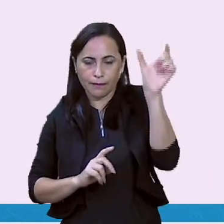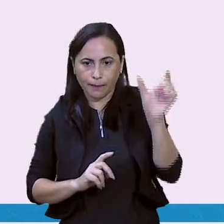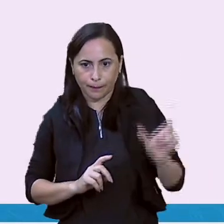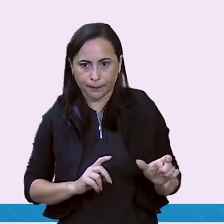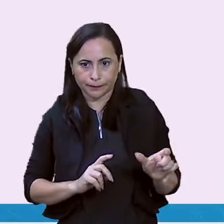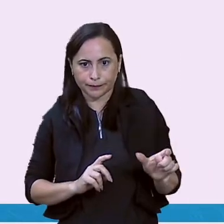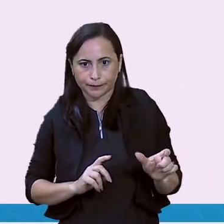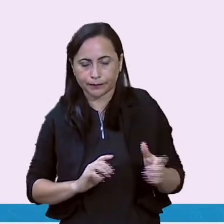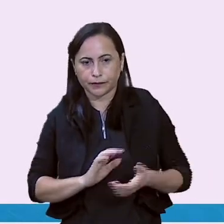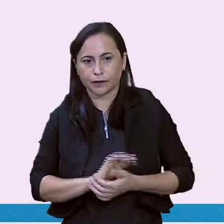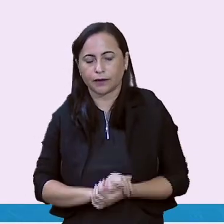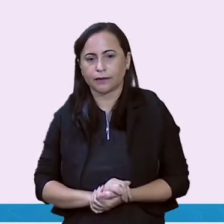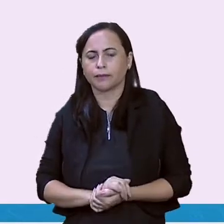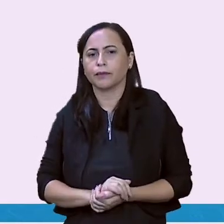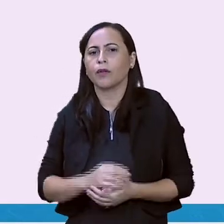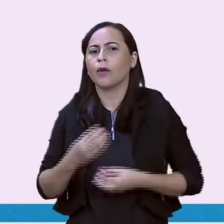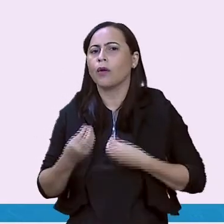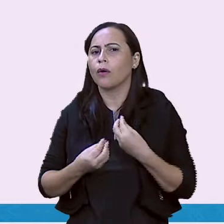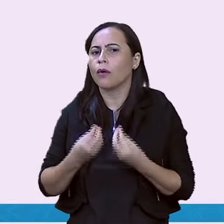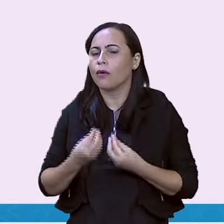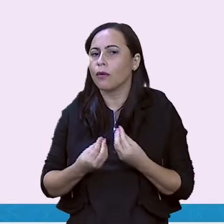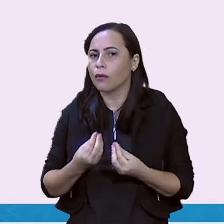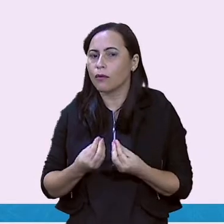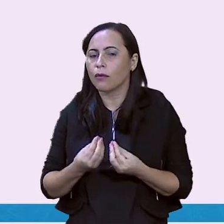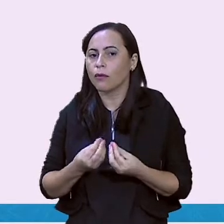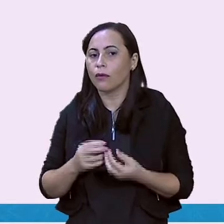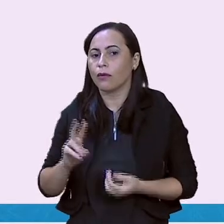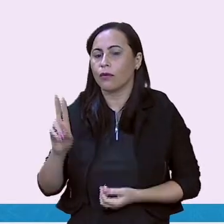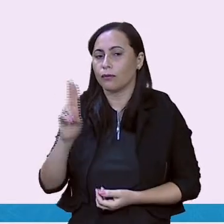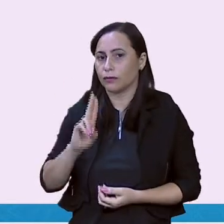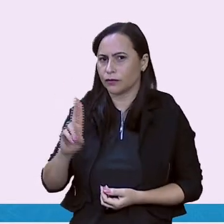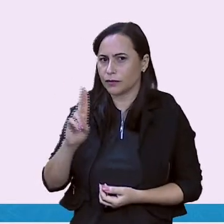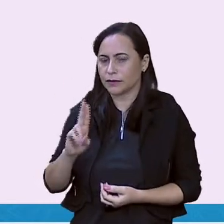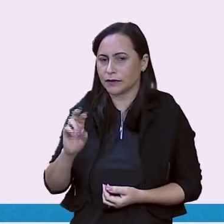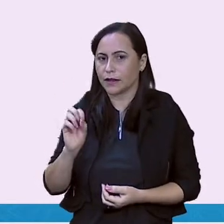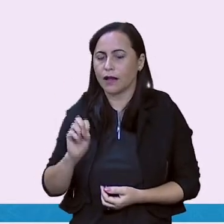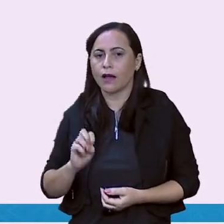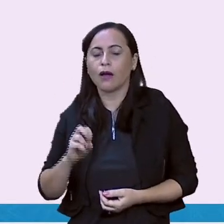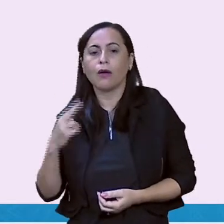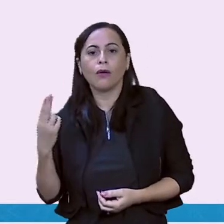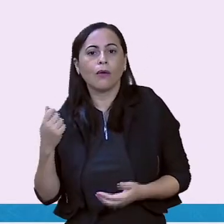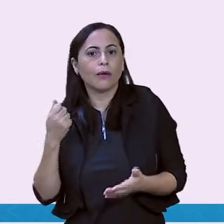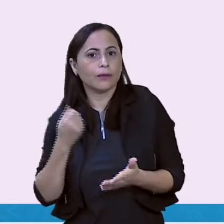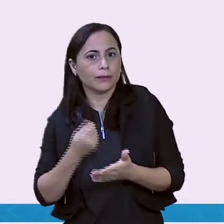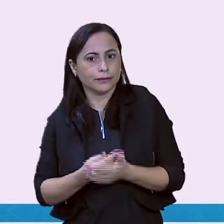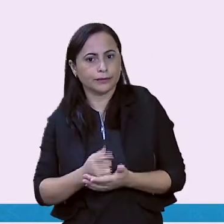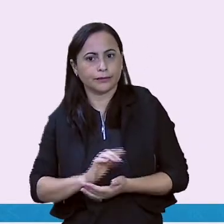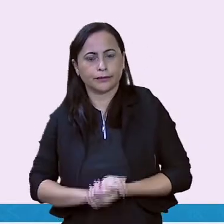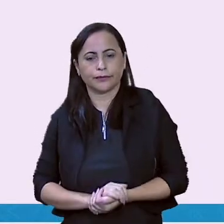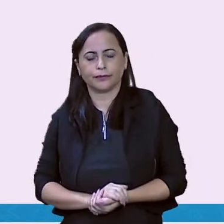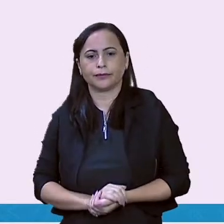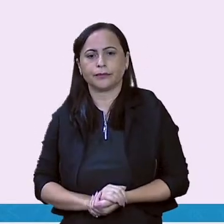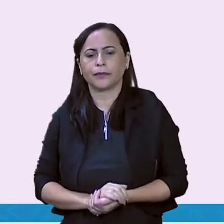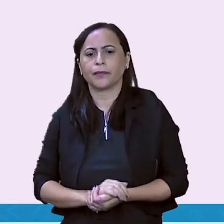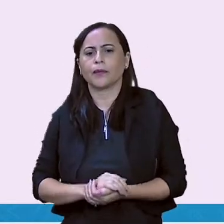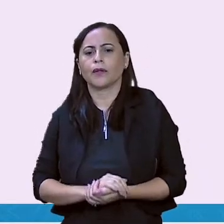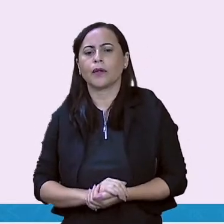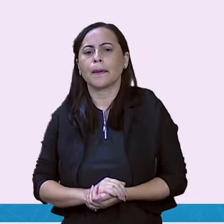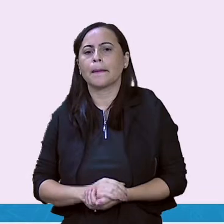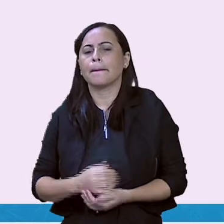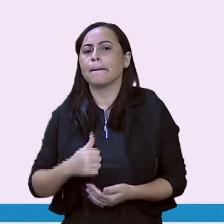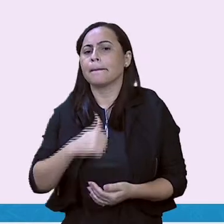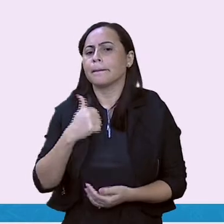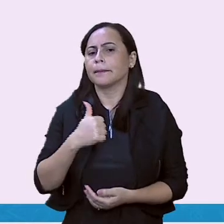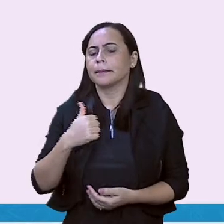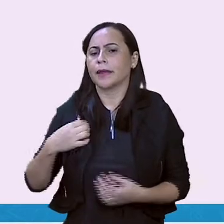se ele se apresenta na embalagem por quilo, litro, unidade ou metro. Vamos começar. O